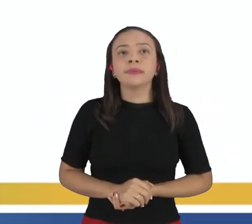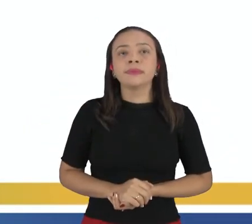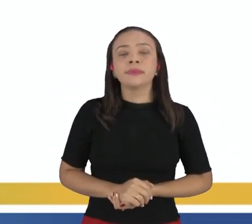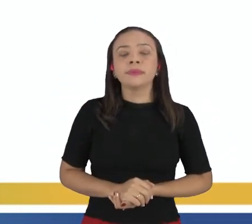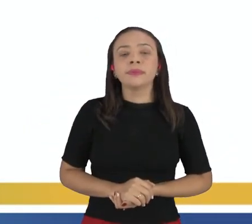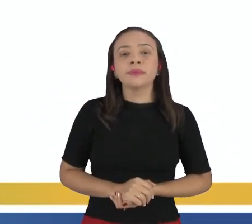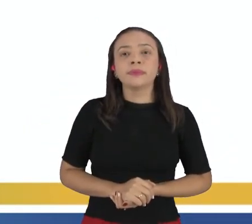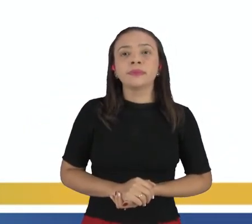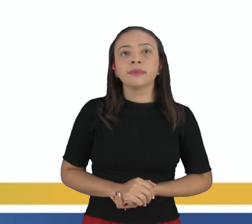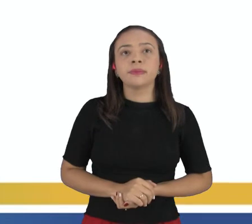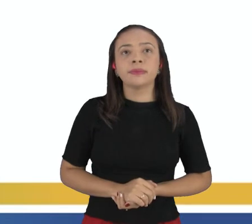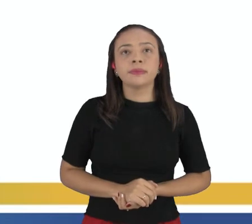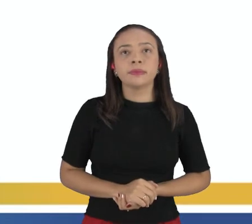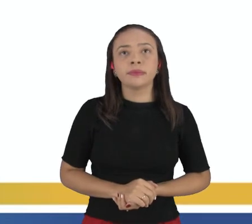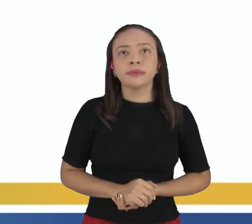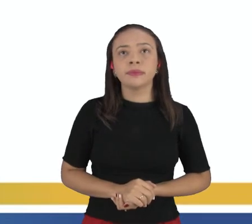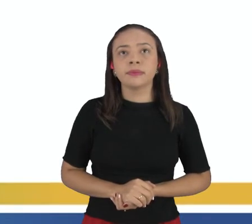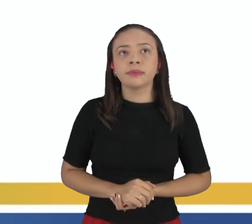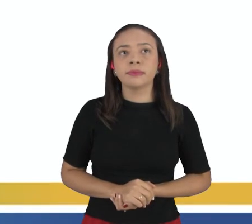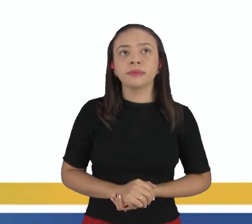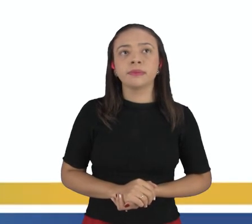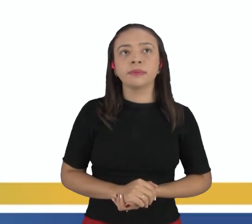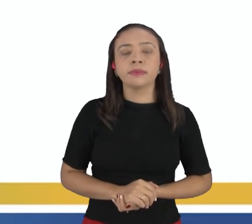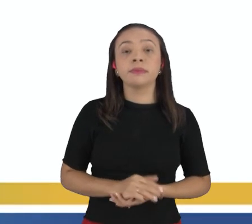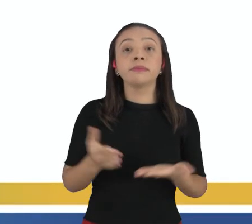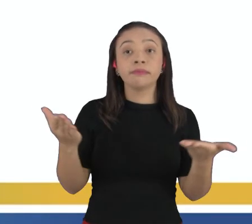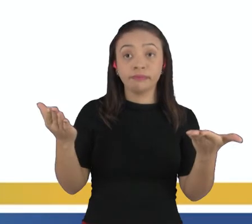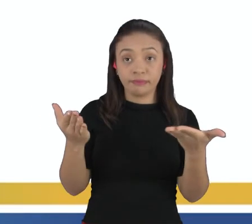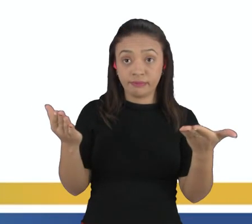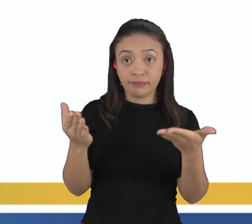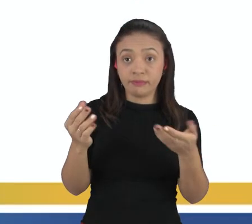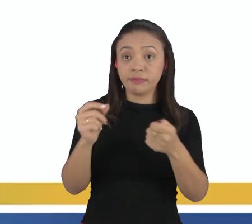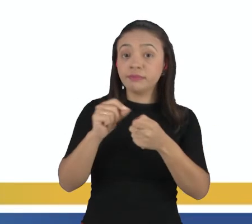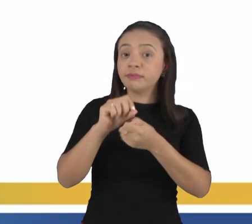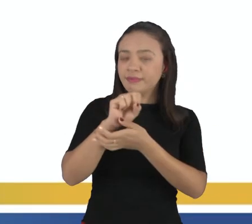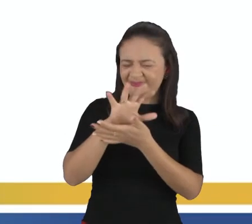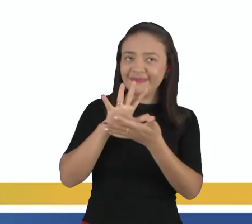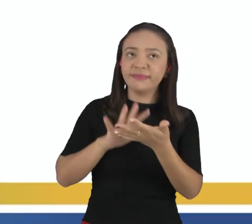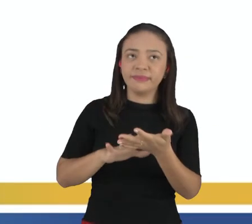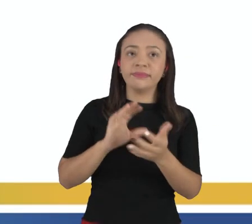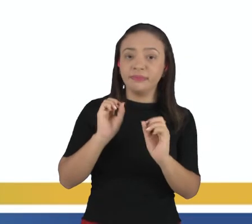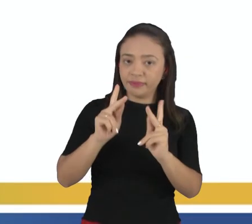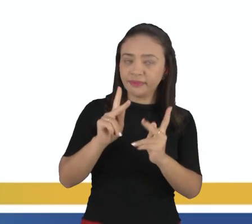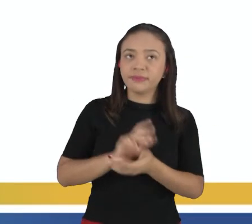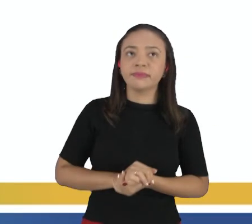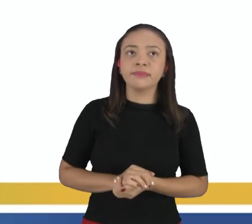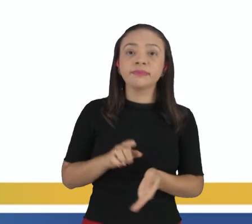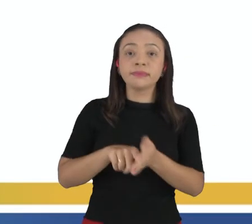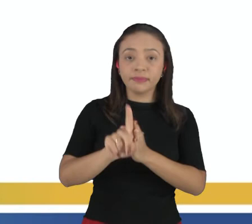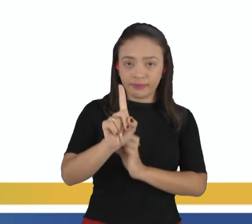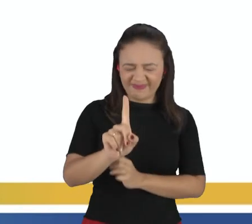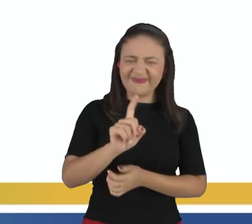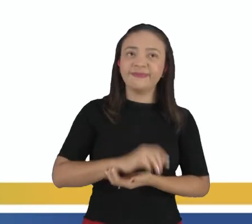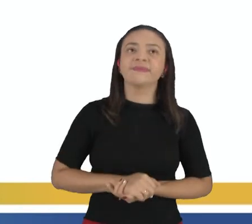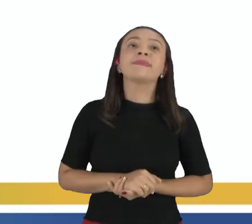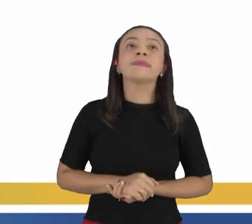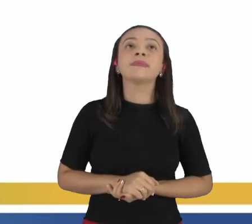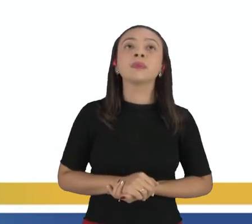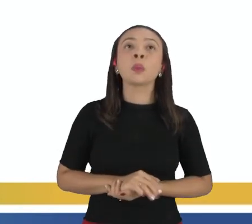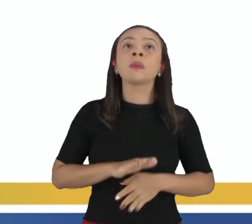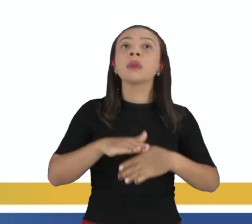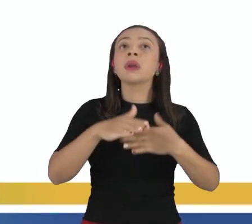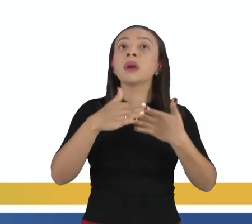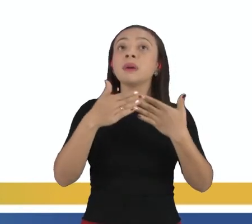Impedindo a repulsão dos prótons. E aí agora a gente vai estar exercitando, ok? Primeiro, qual